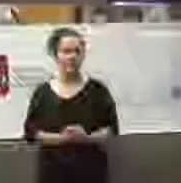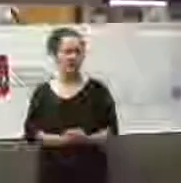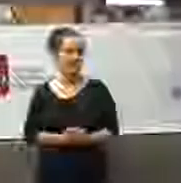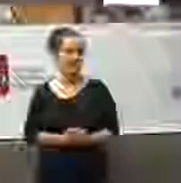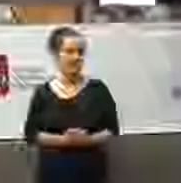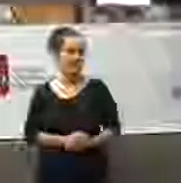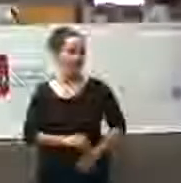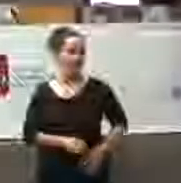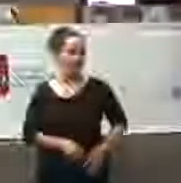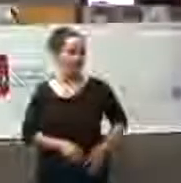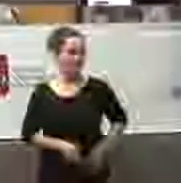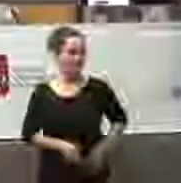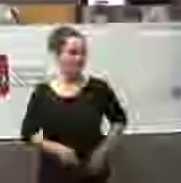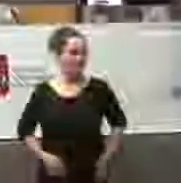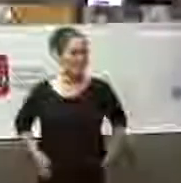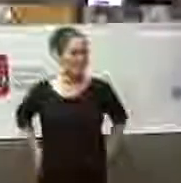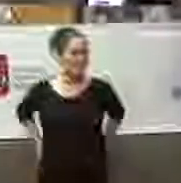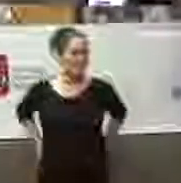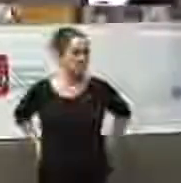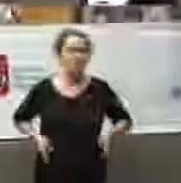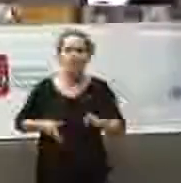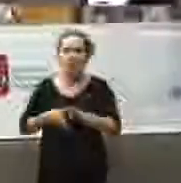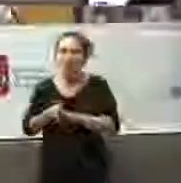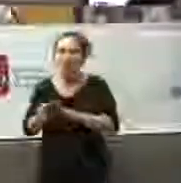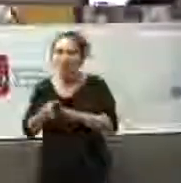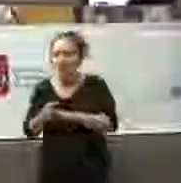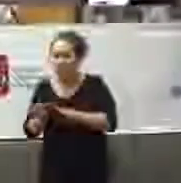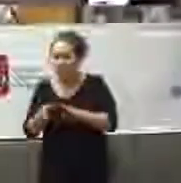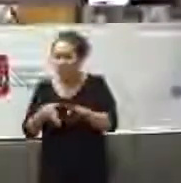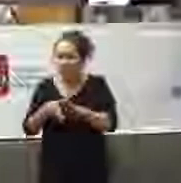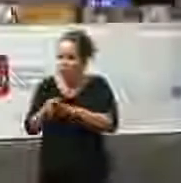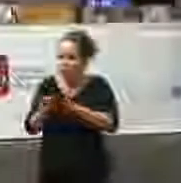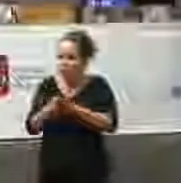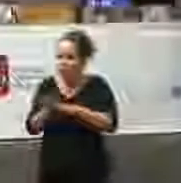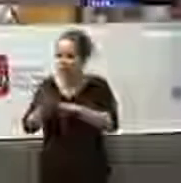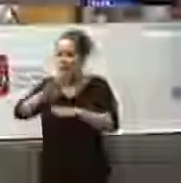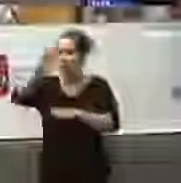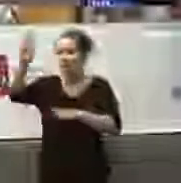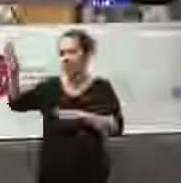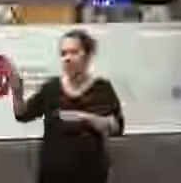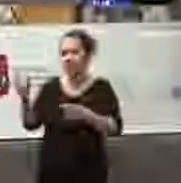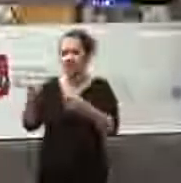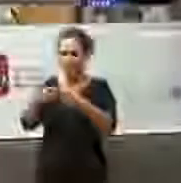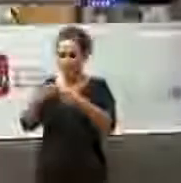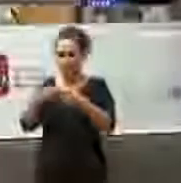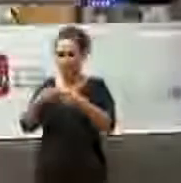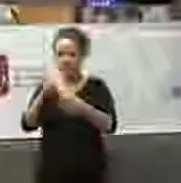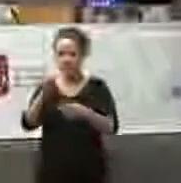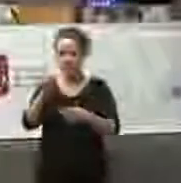o conselheiro do conselho federal de medicina já cá o fernandes cavalcante